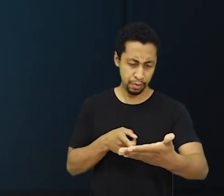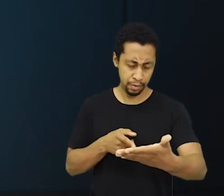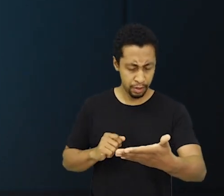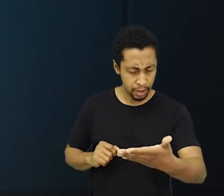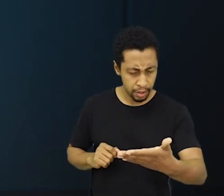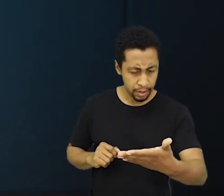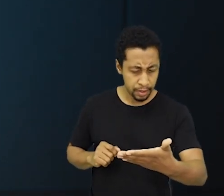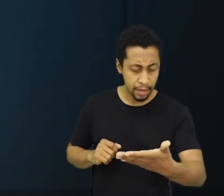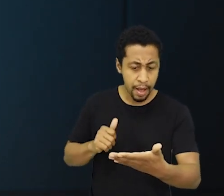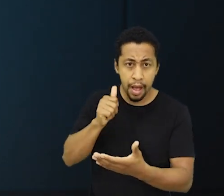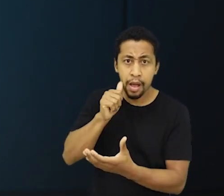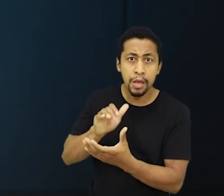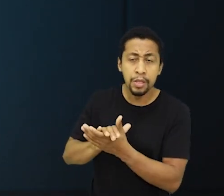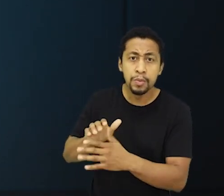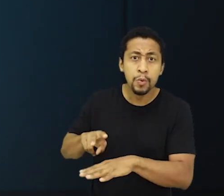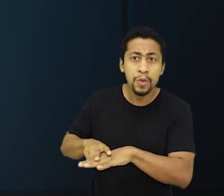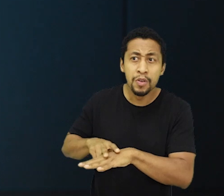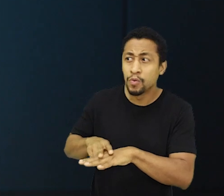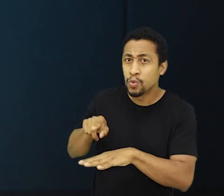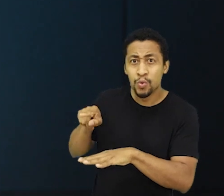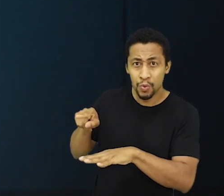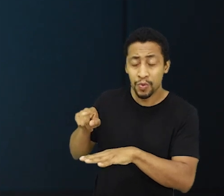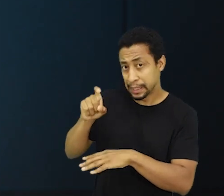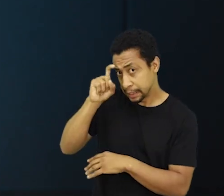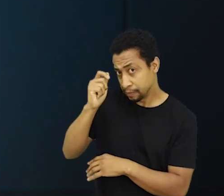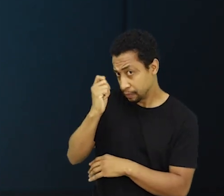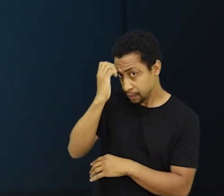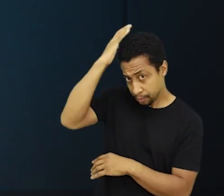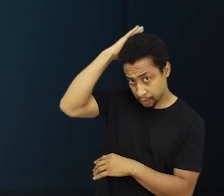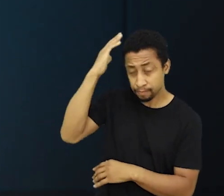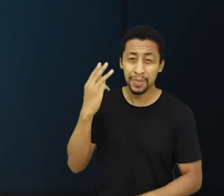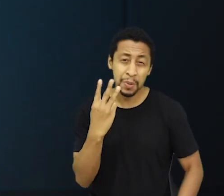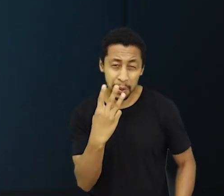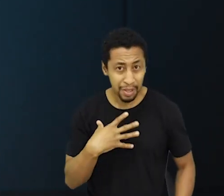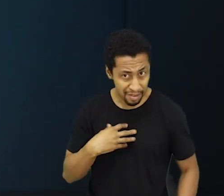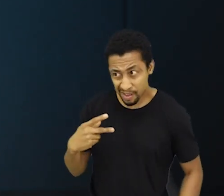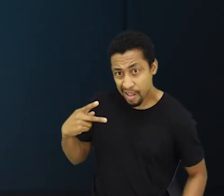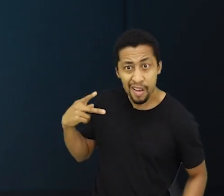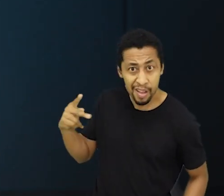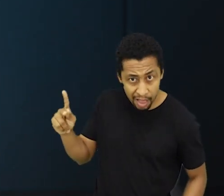em que a viúva do Vladimir Herzog e os 3 filhos